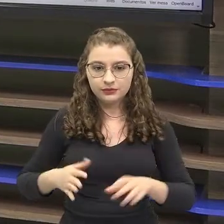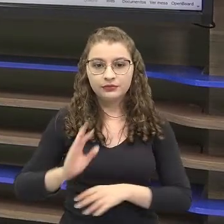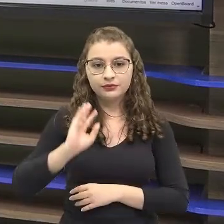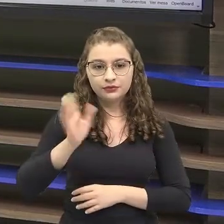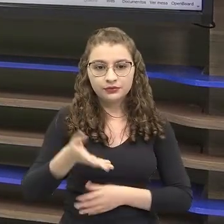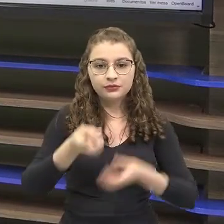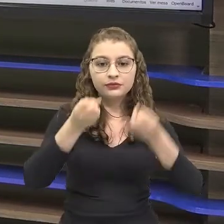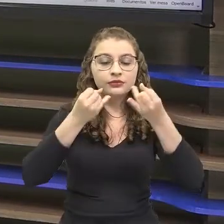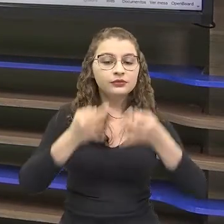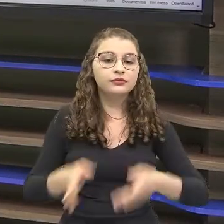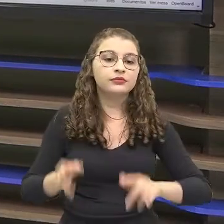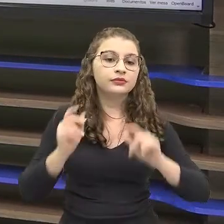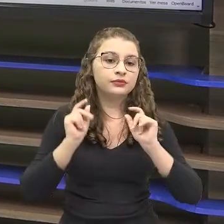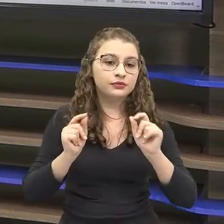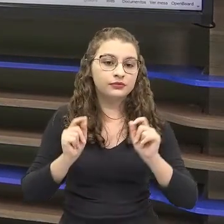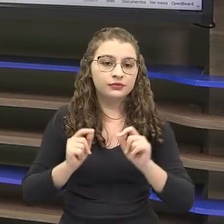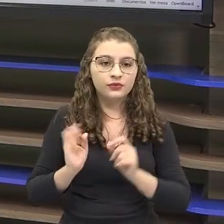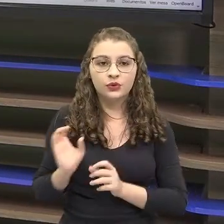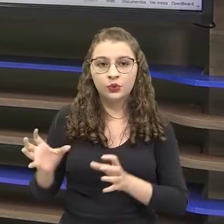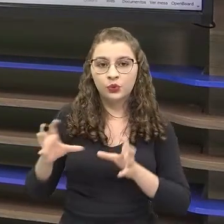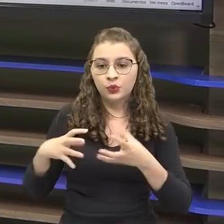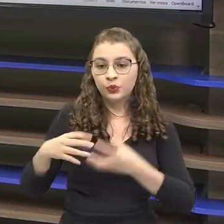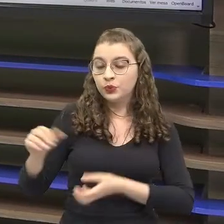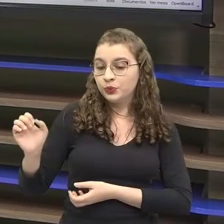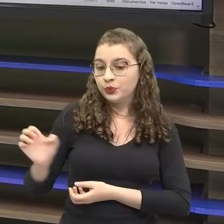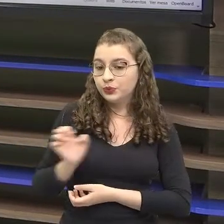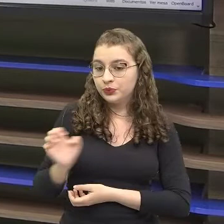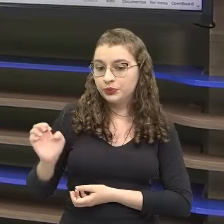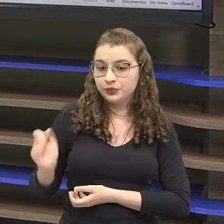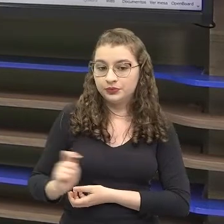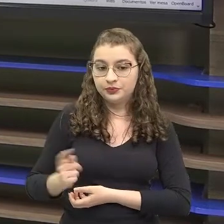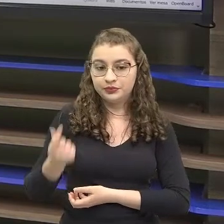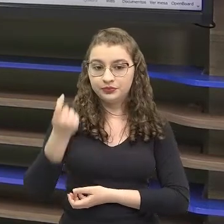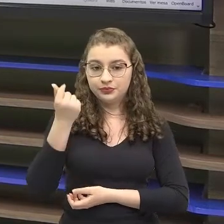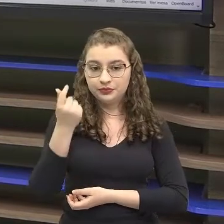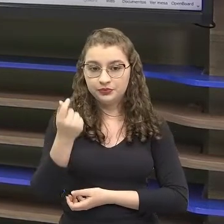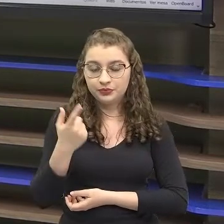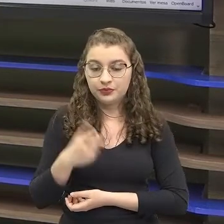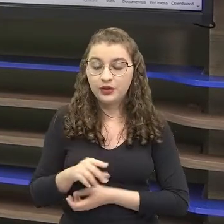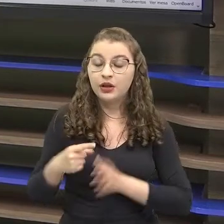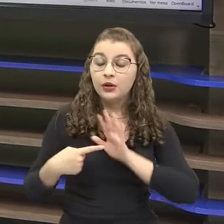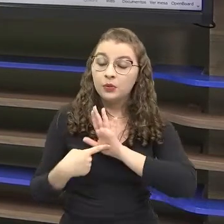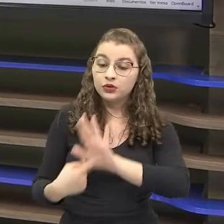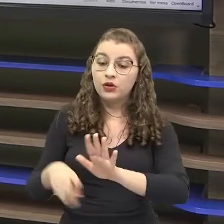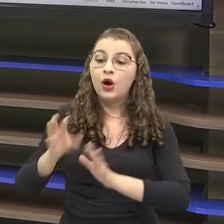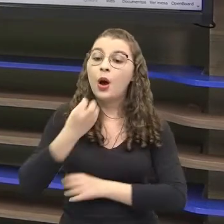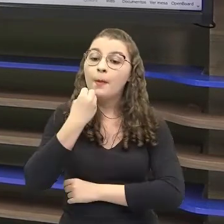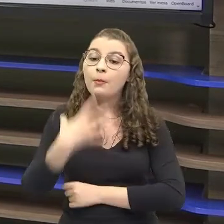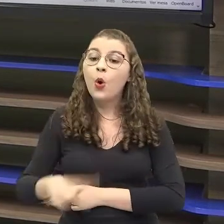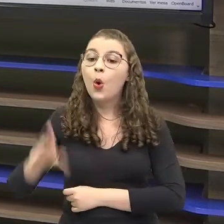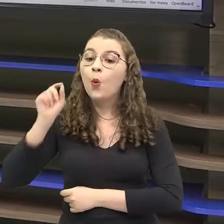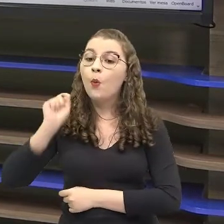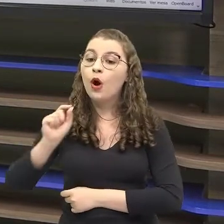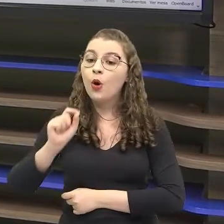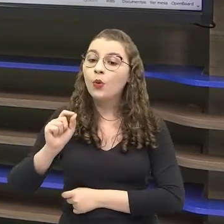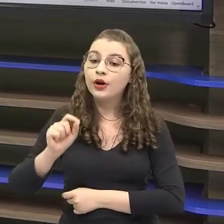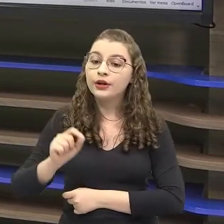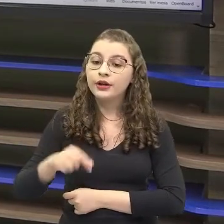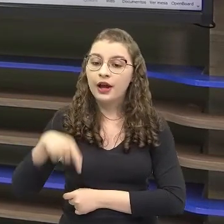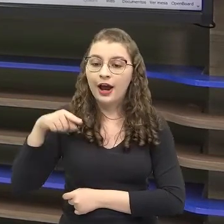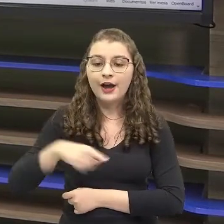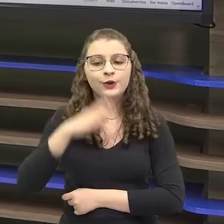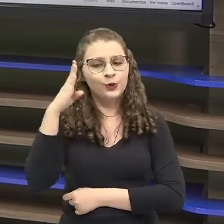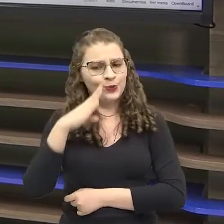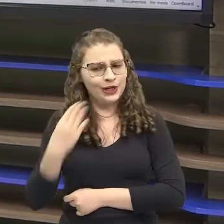aqui a respeito da elite que trazia esses modelos e indicava, olha, isso que é bom gosto. O que é a nossa arte, o